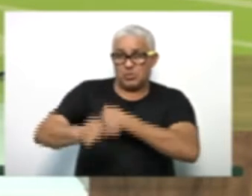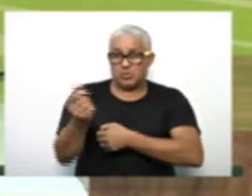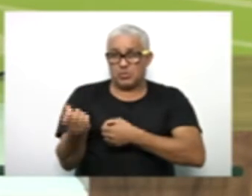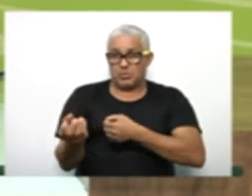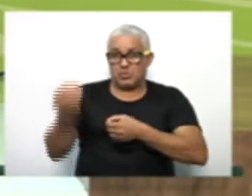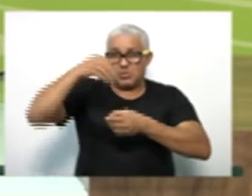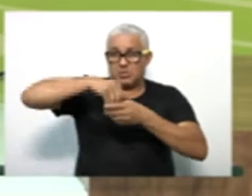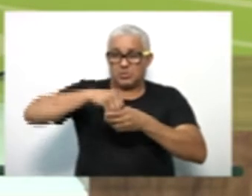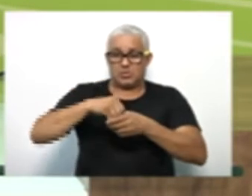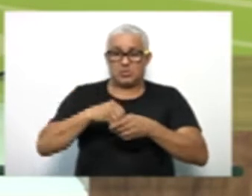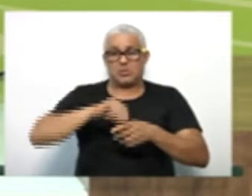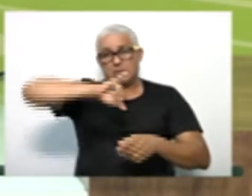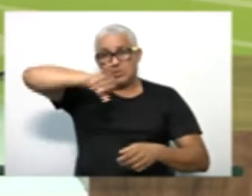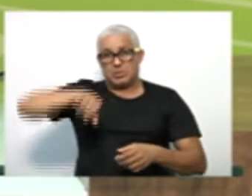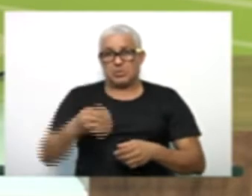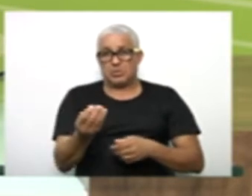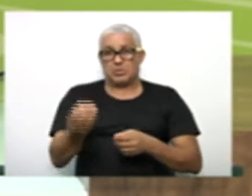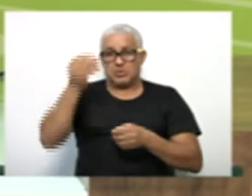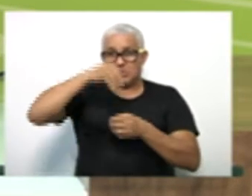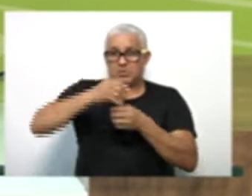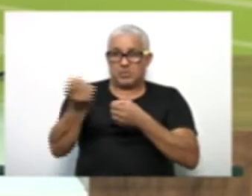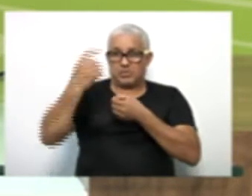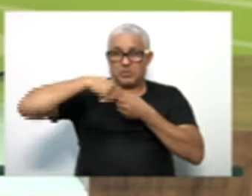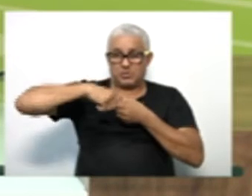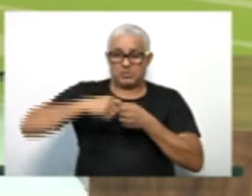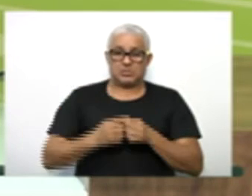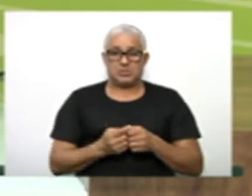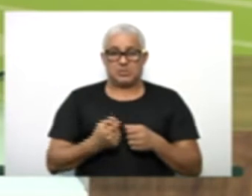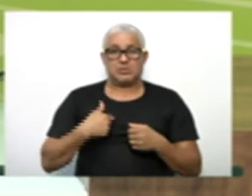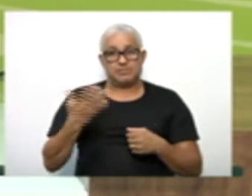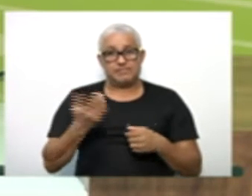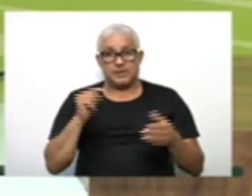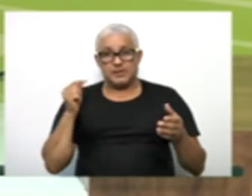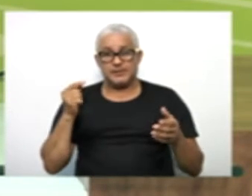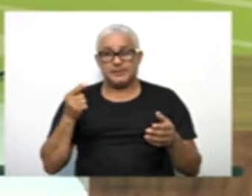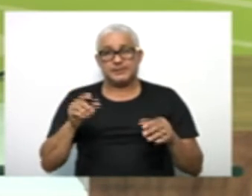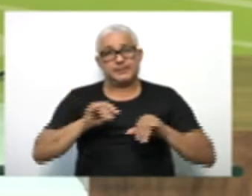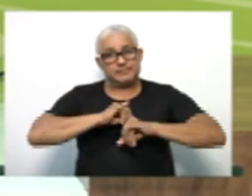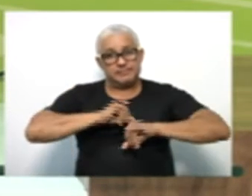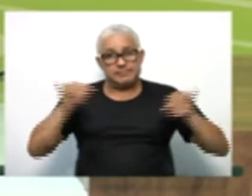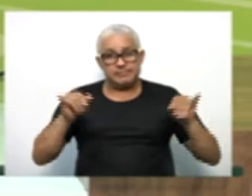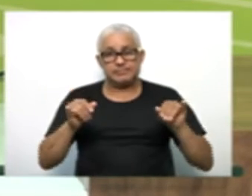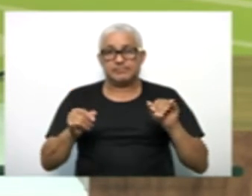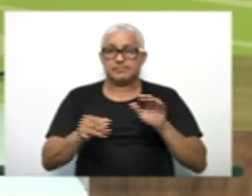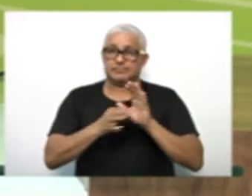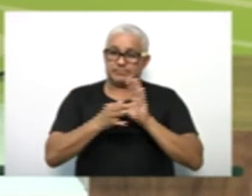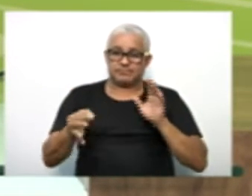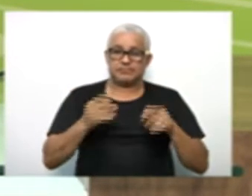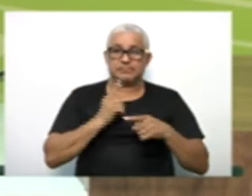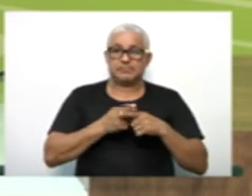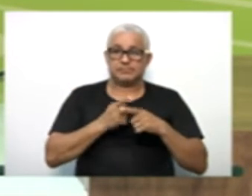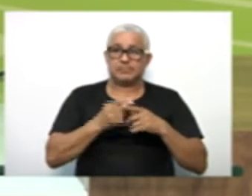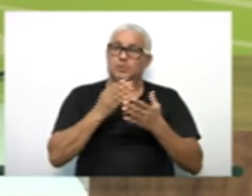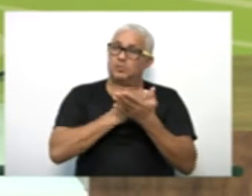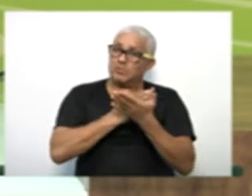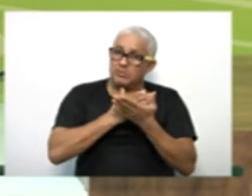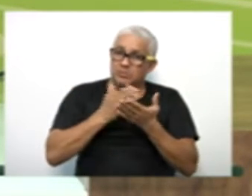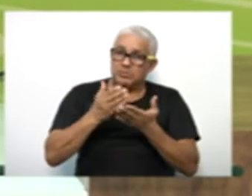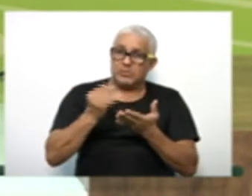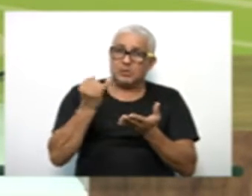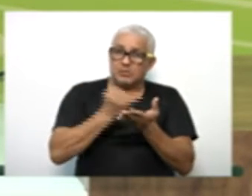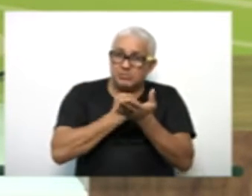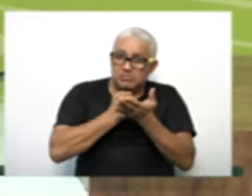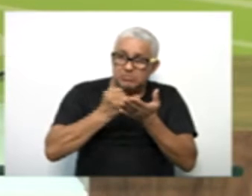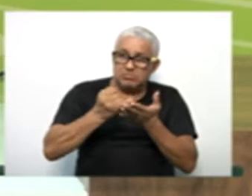pontuação, professor, porque ele faz uma menção introdutória desse assunto que